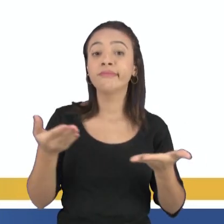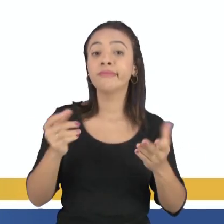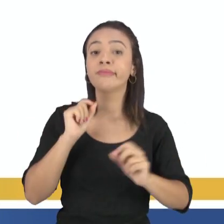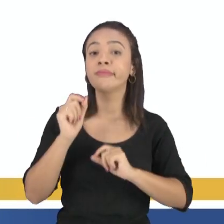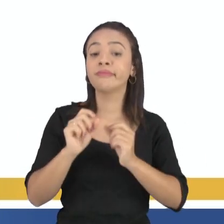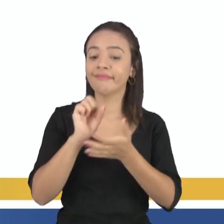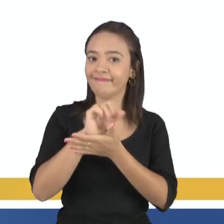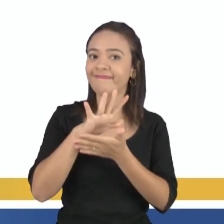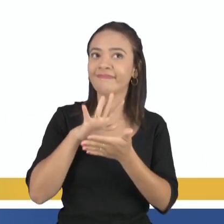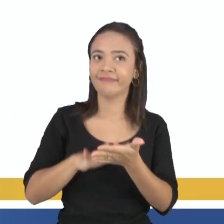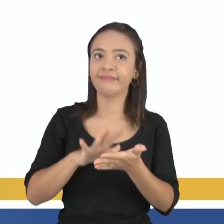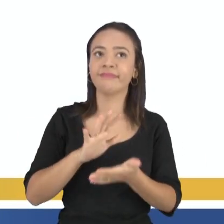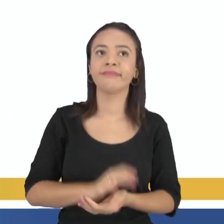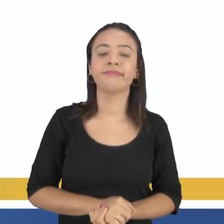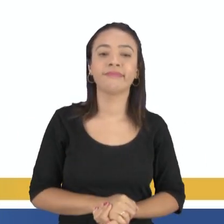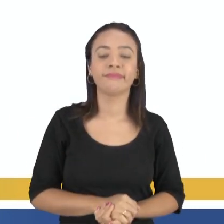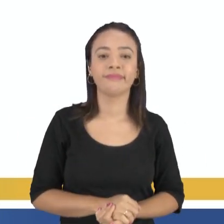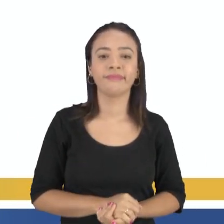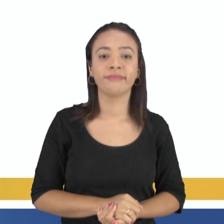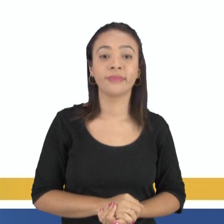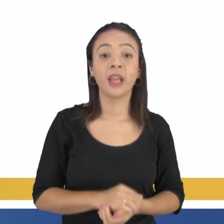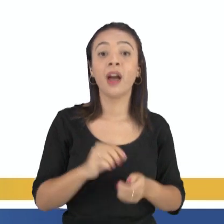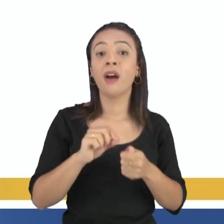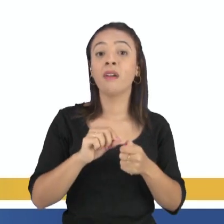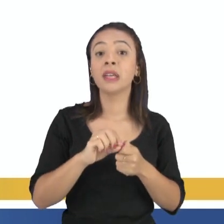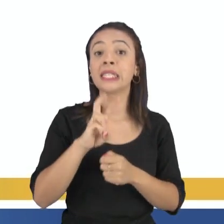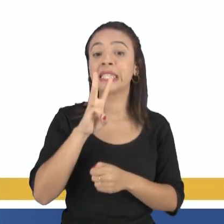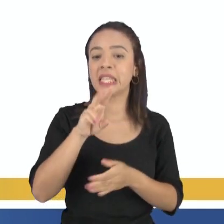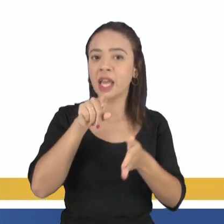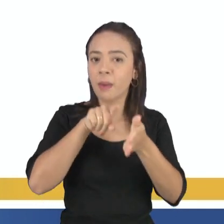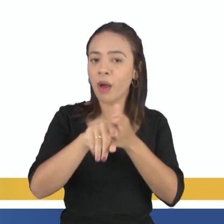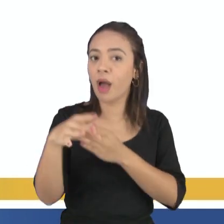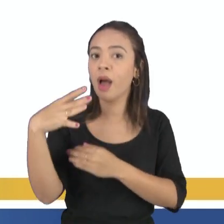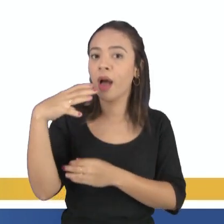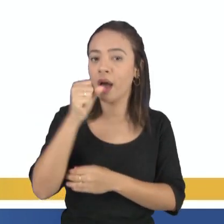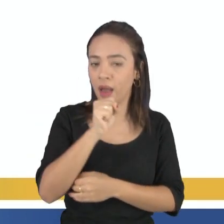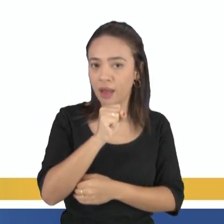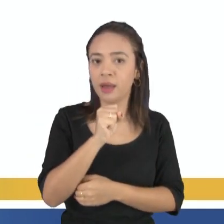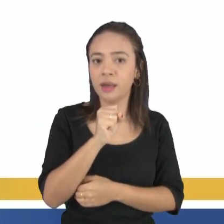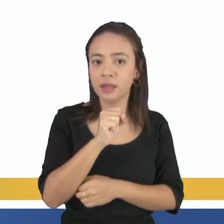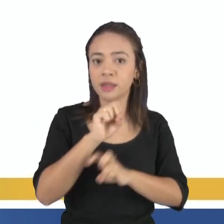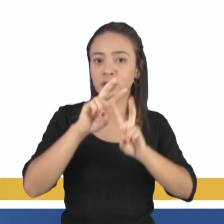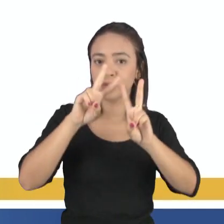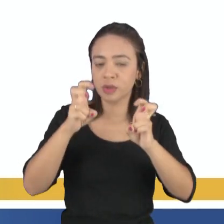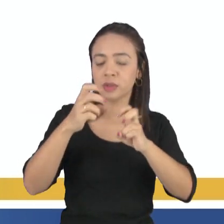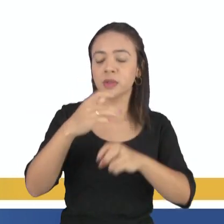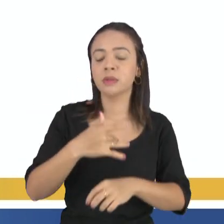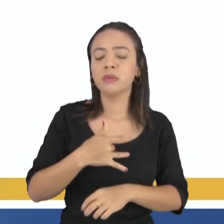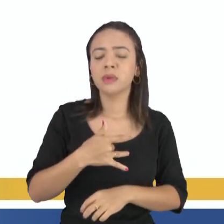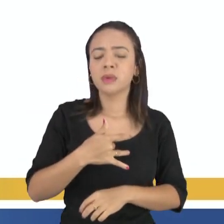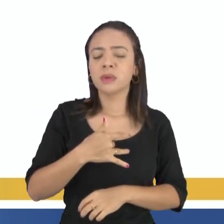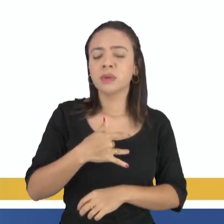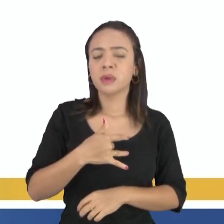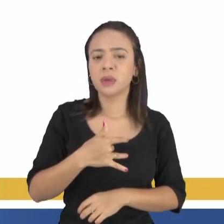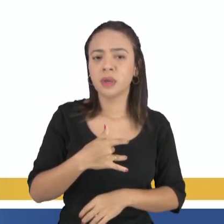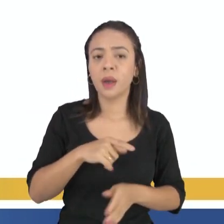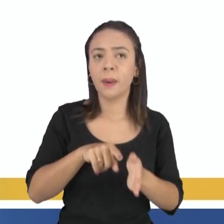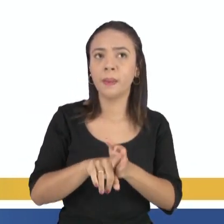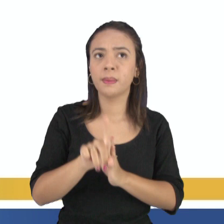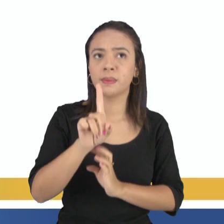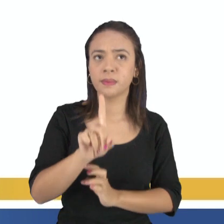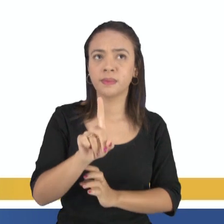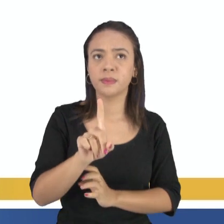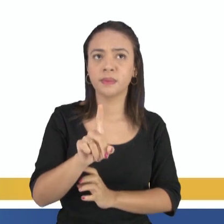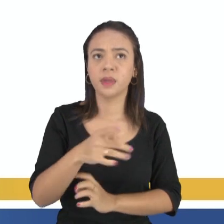agora exercitando, tá? Vamos fazer aqui 3 questões bem rapidinhas em relação à tuberculose. E a nossa primeira fala assim,